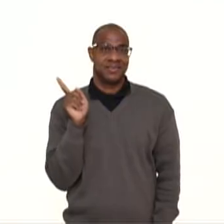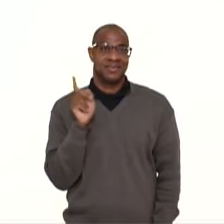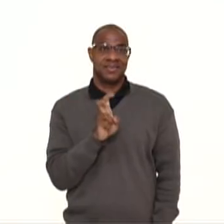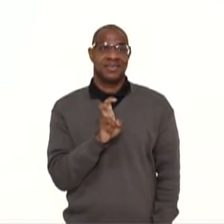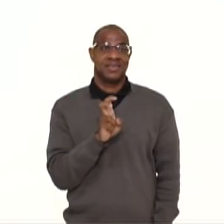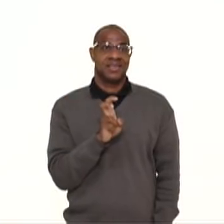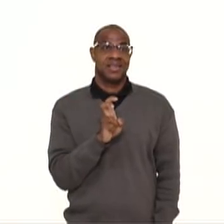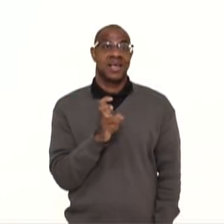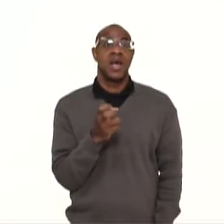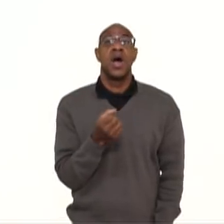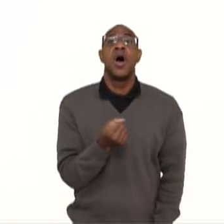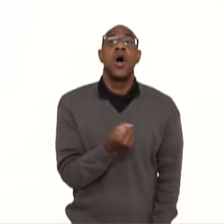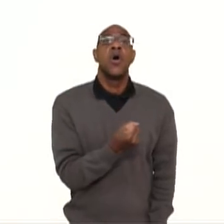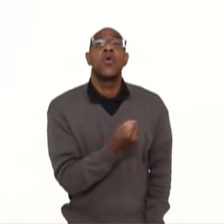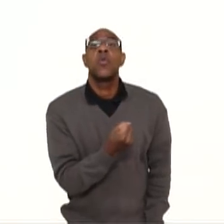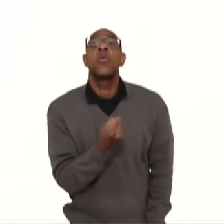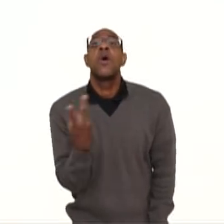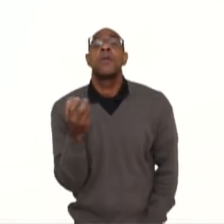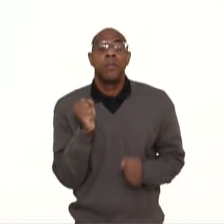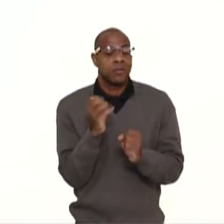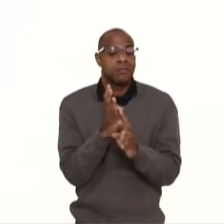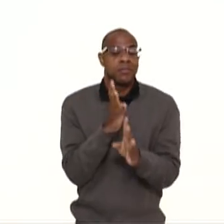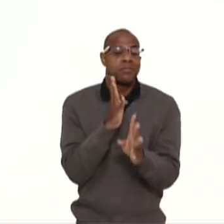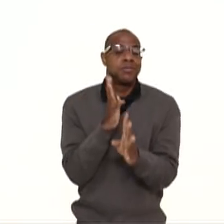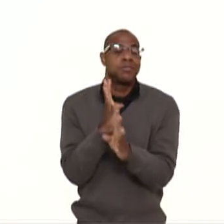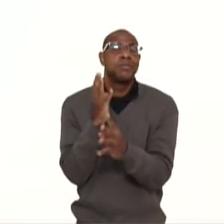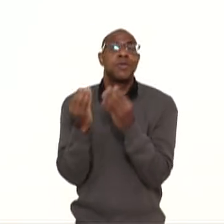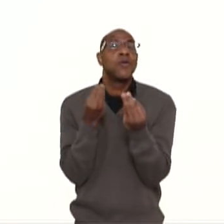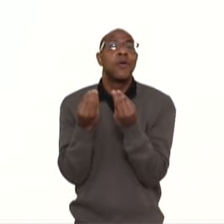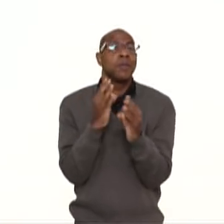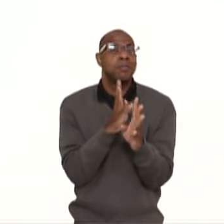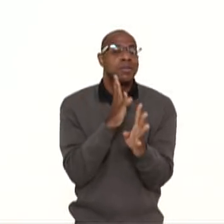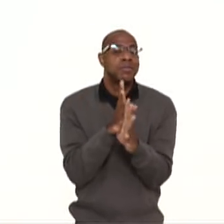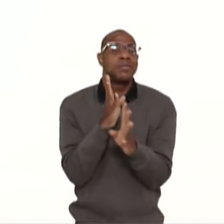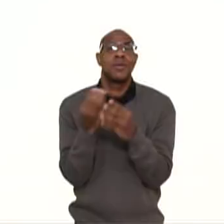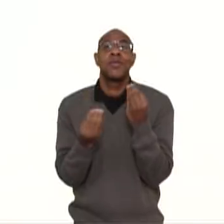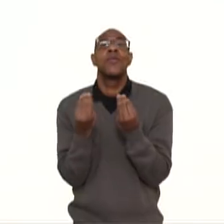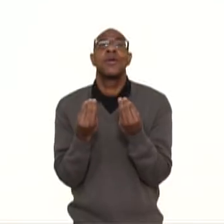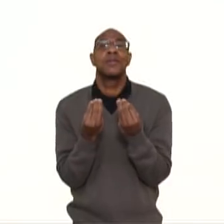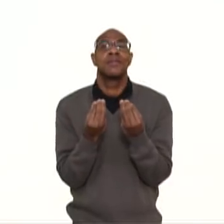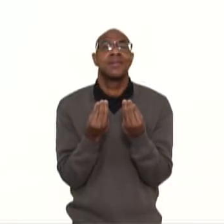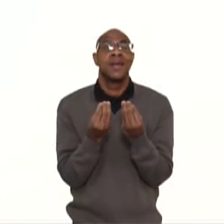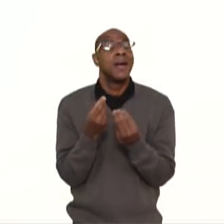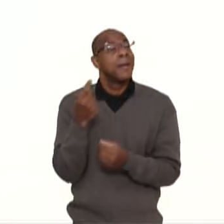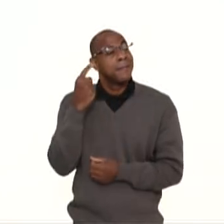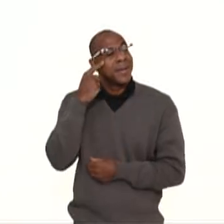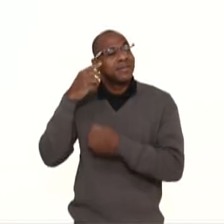E de quantas maneiras eu posso colocar eles em fila? Pense um pouquinho e eu já volto com a resposta.